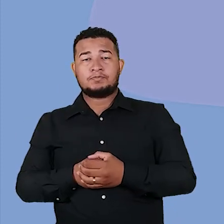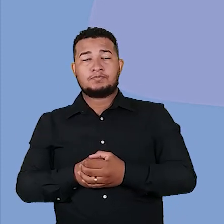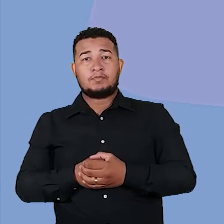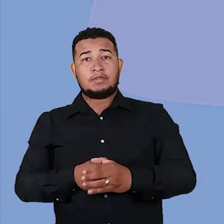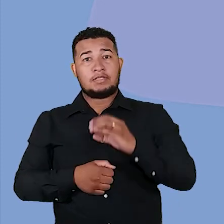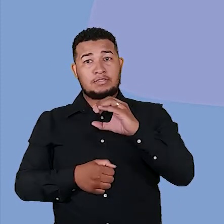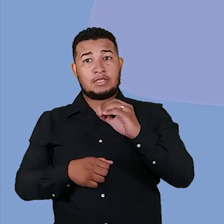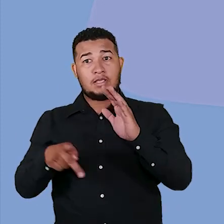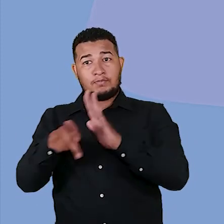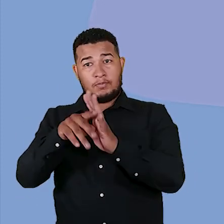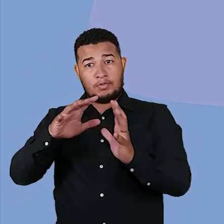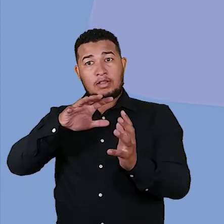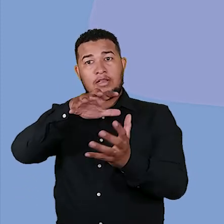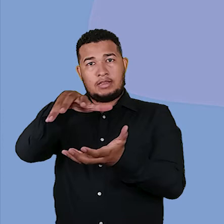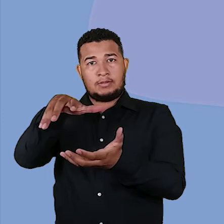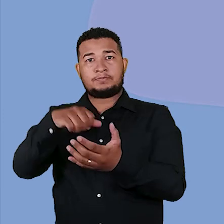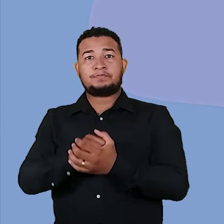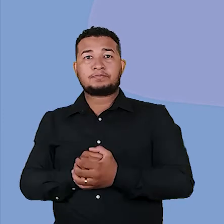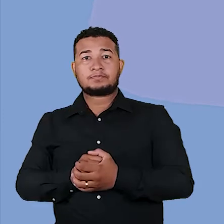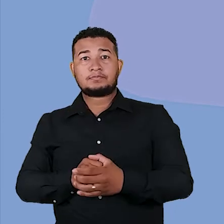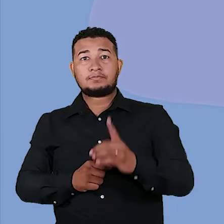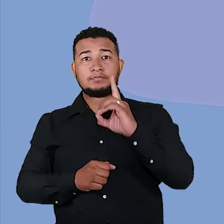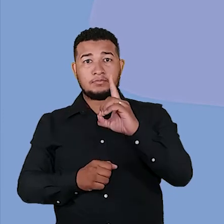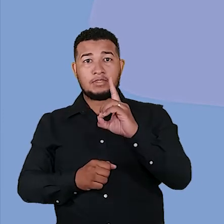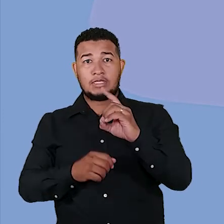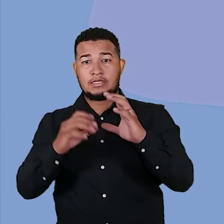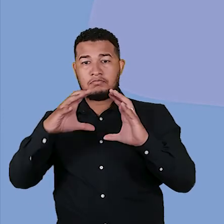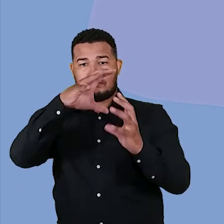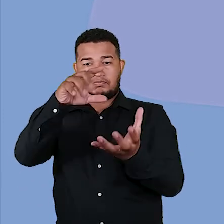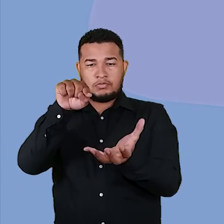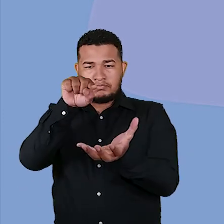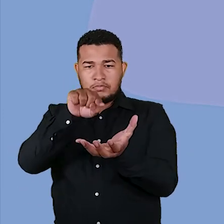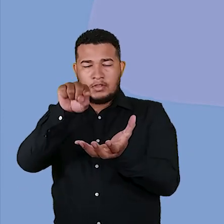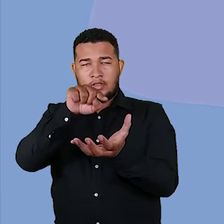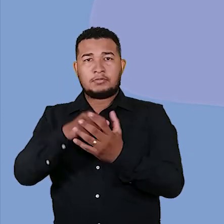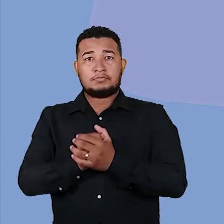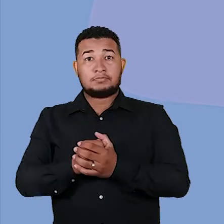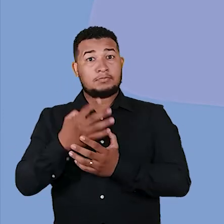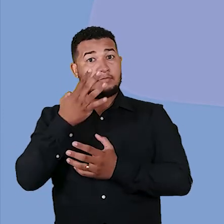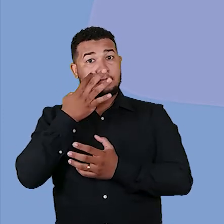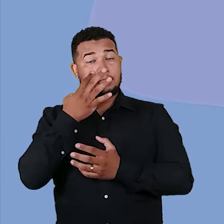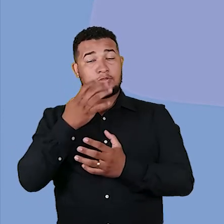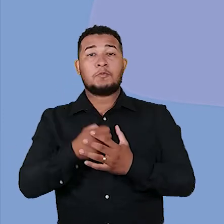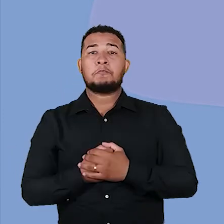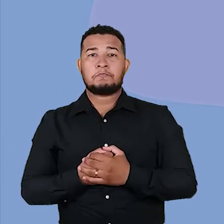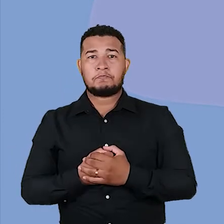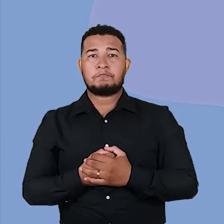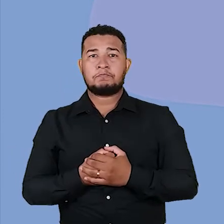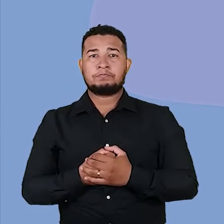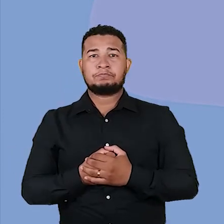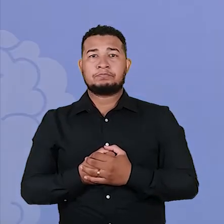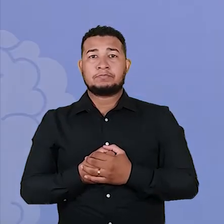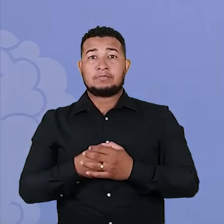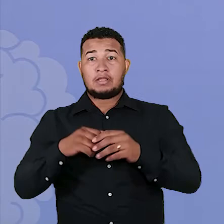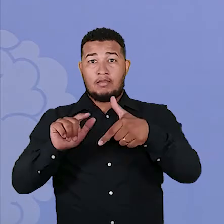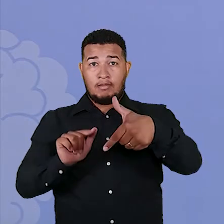menino, C, na superfície da Terra ou D, no centro da massa da Terra. Vamos lá, olha para